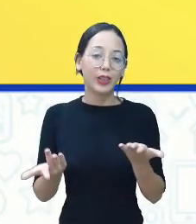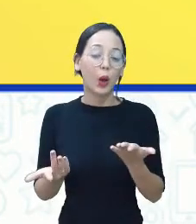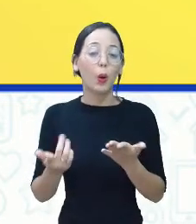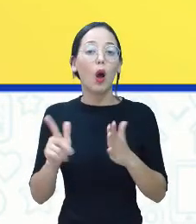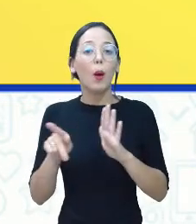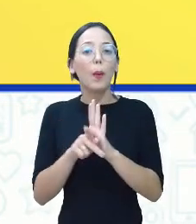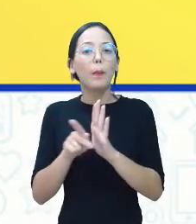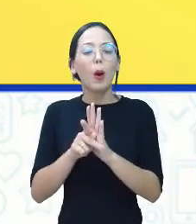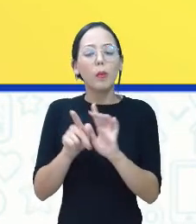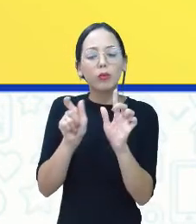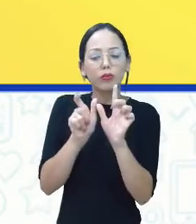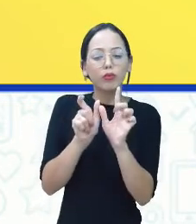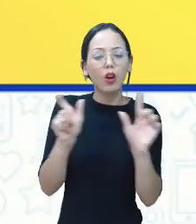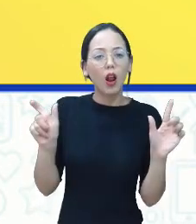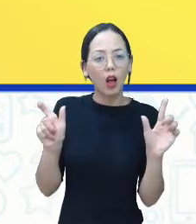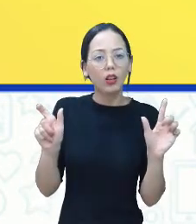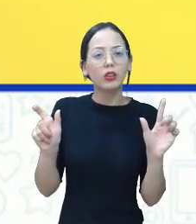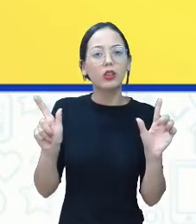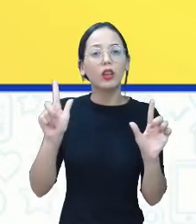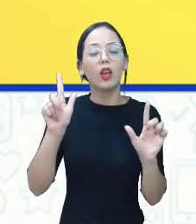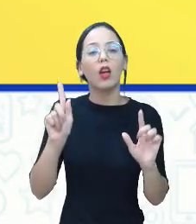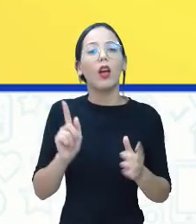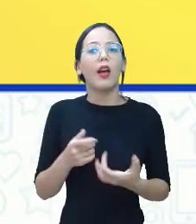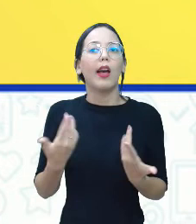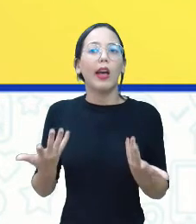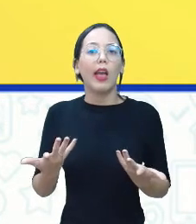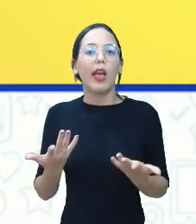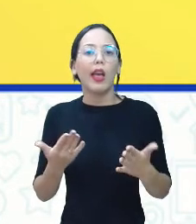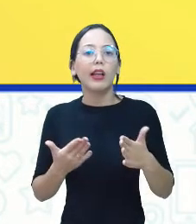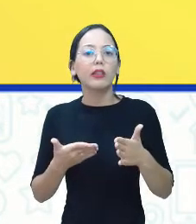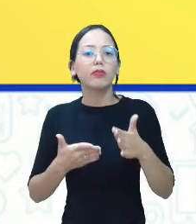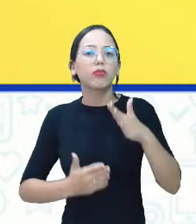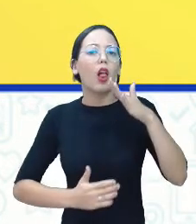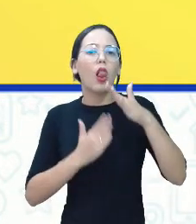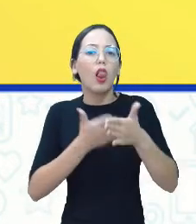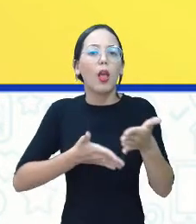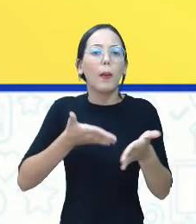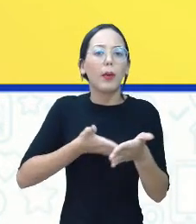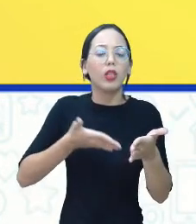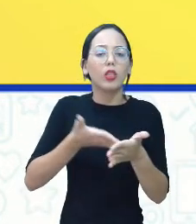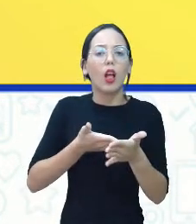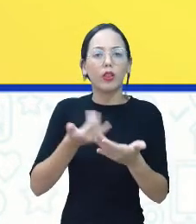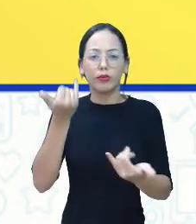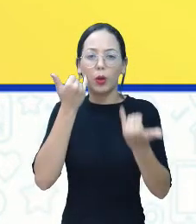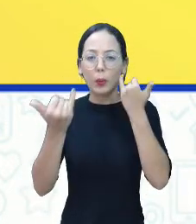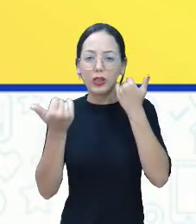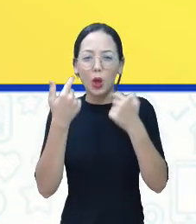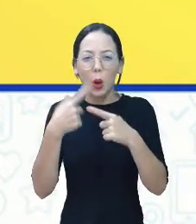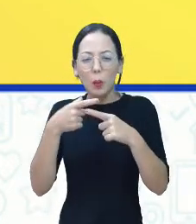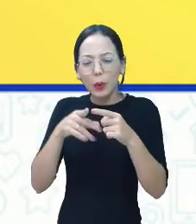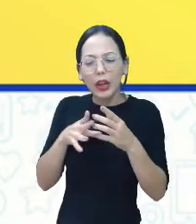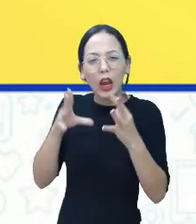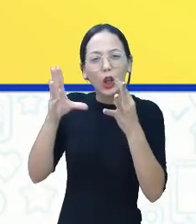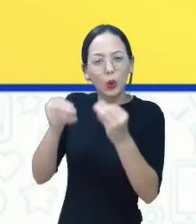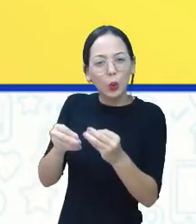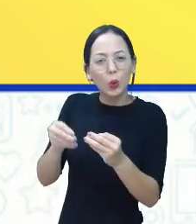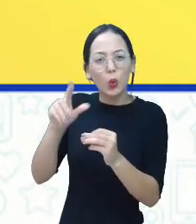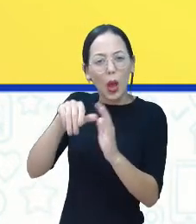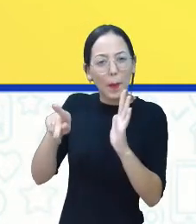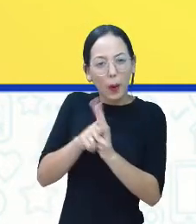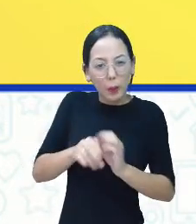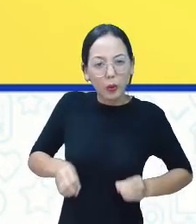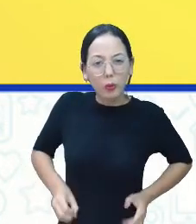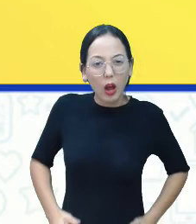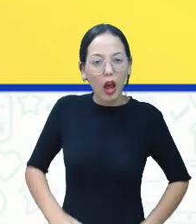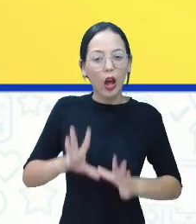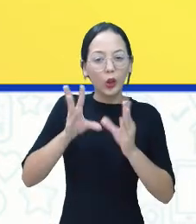essa expressão, não é, está limitando, não é, essa informação. Nem todos os artistas são gastadores,